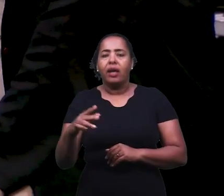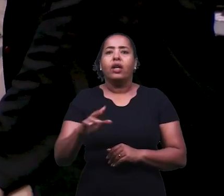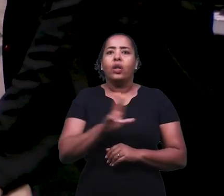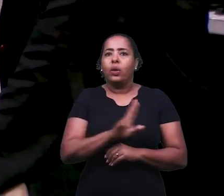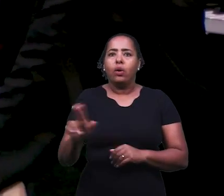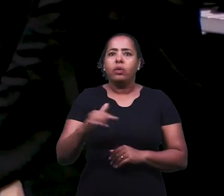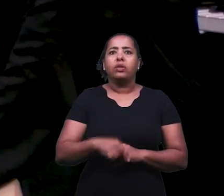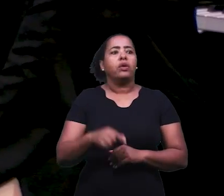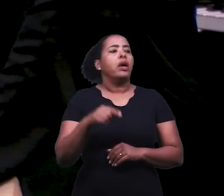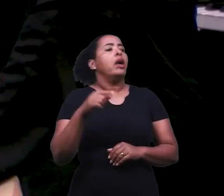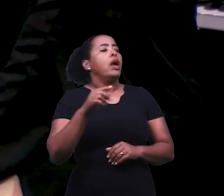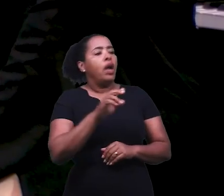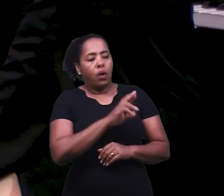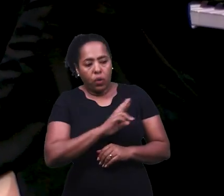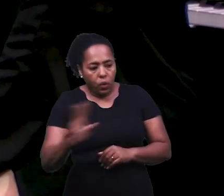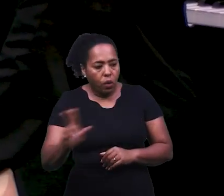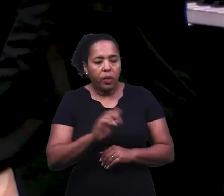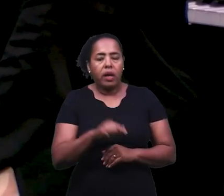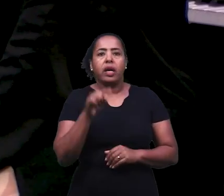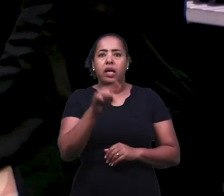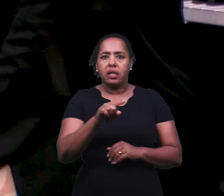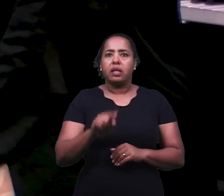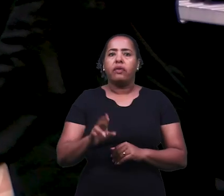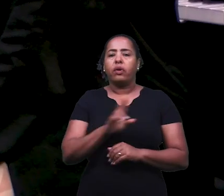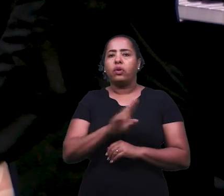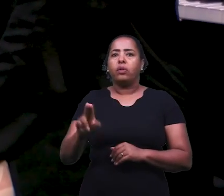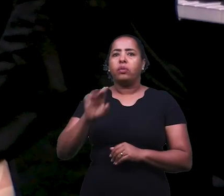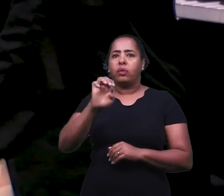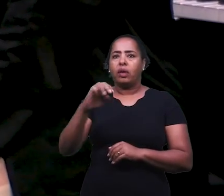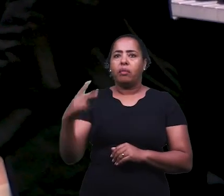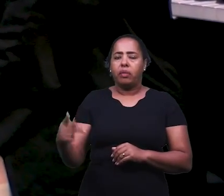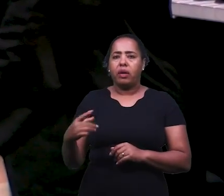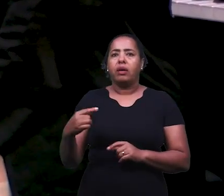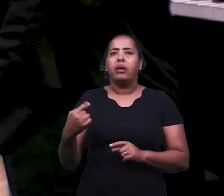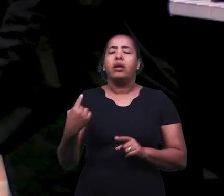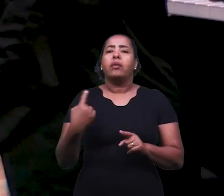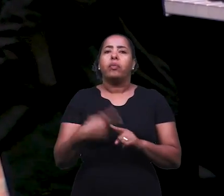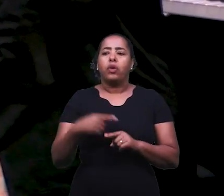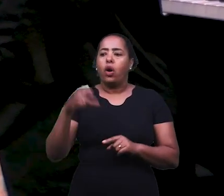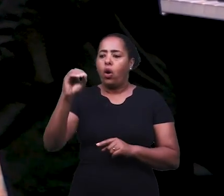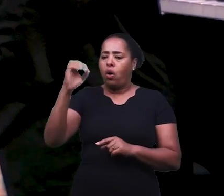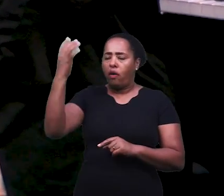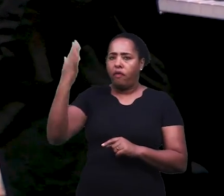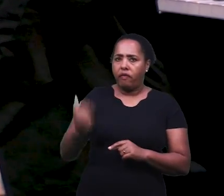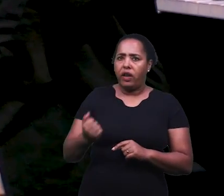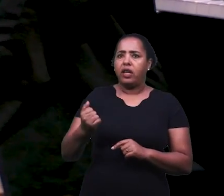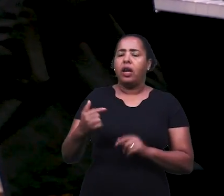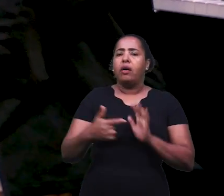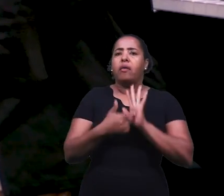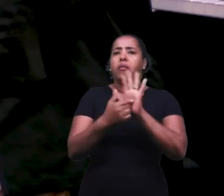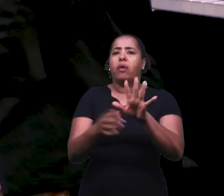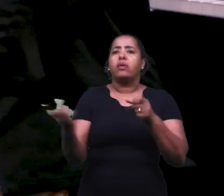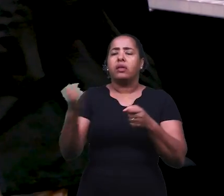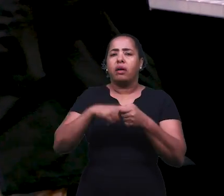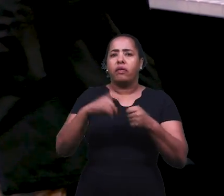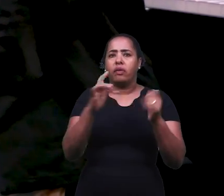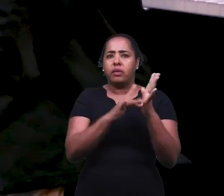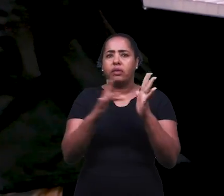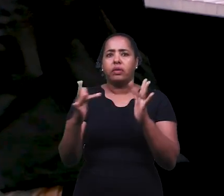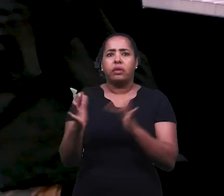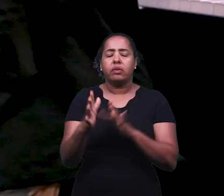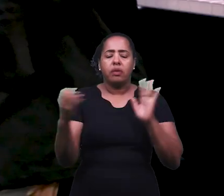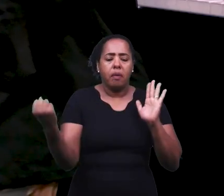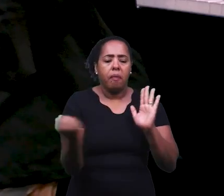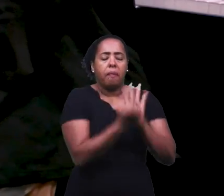ser o nome do EP. Não tinha nome, não tinha nada. Aí na hora ela falou assim, é esse louvor. E esse louvor vai ser o nome do EP. Porque, né, ó,